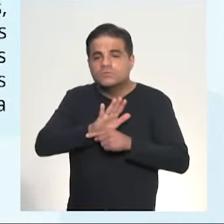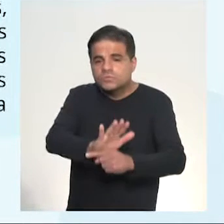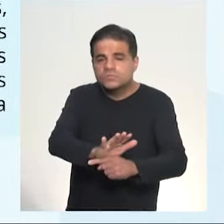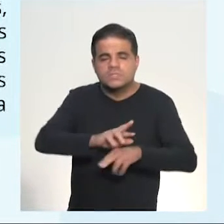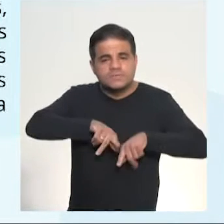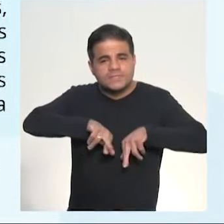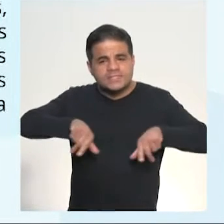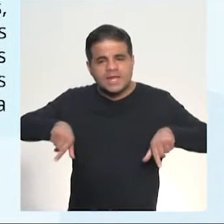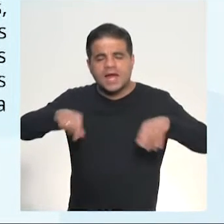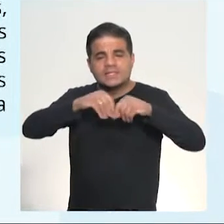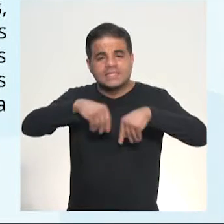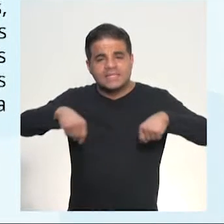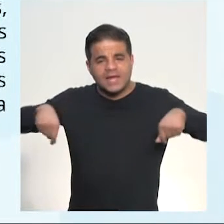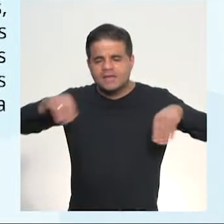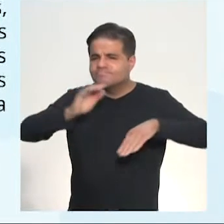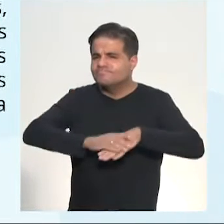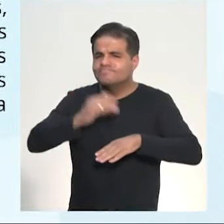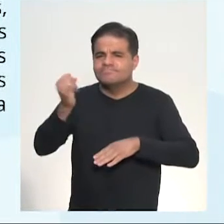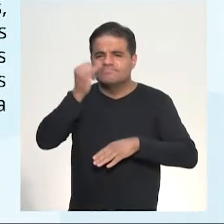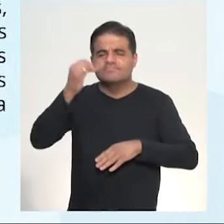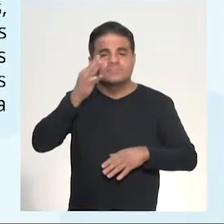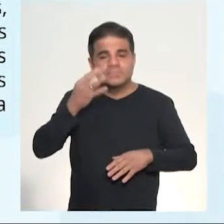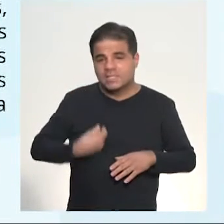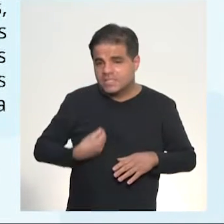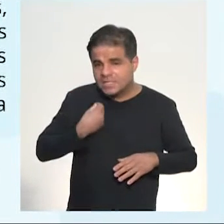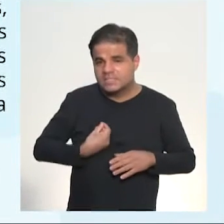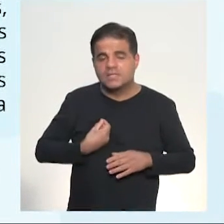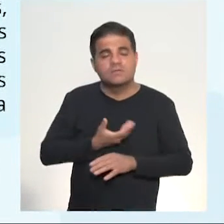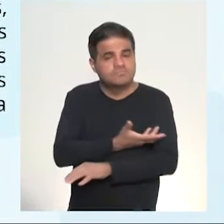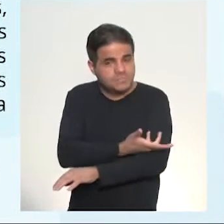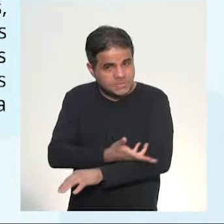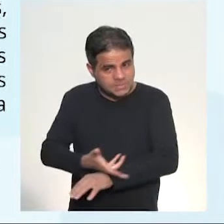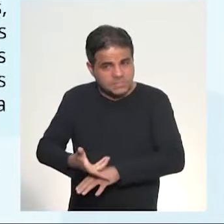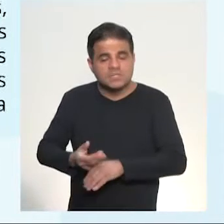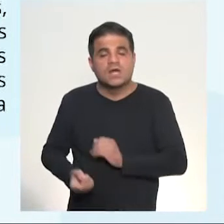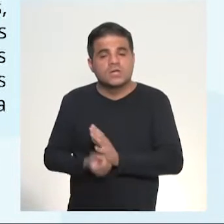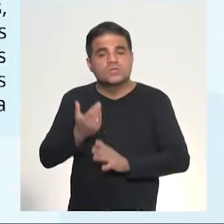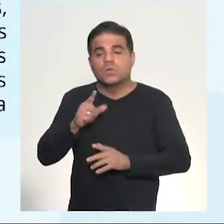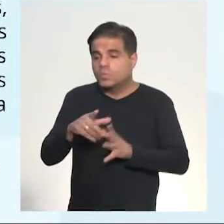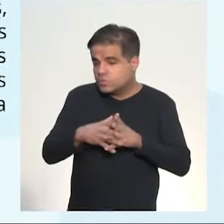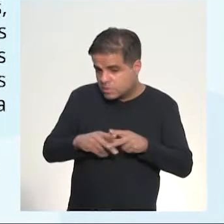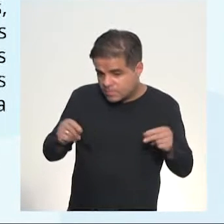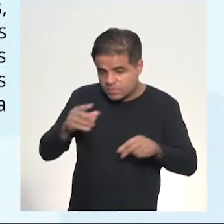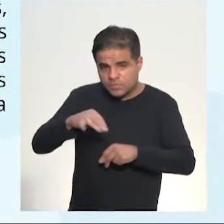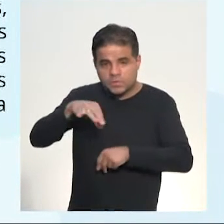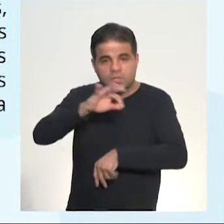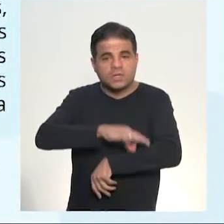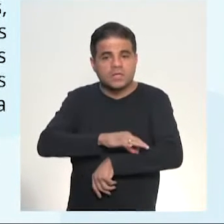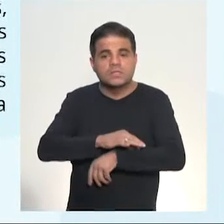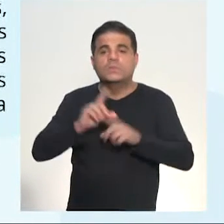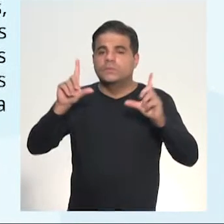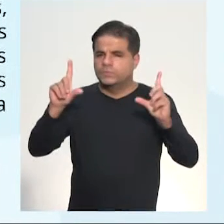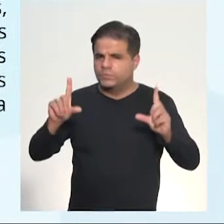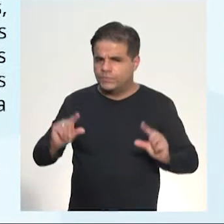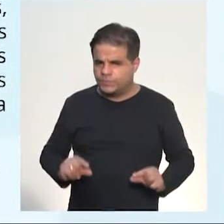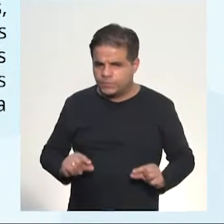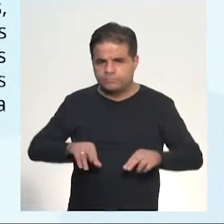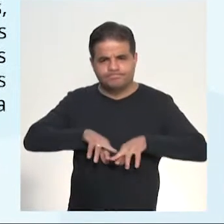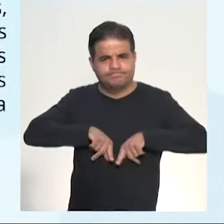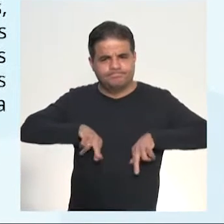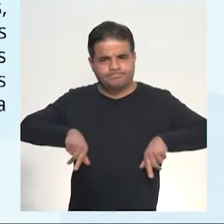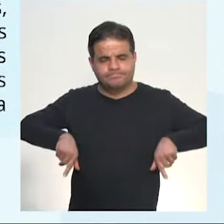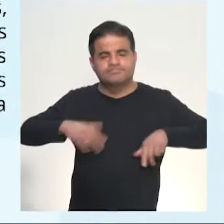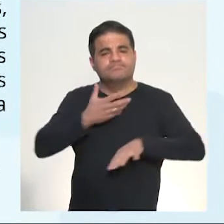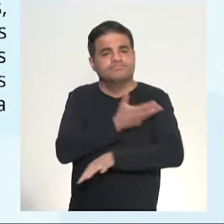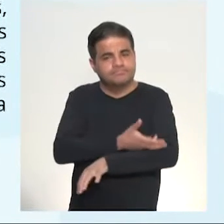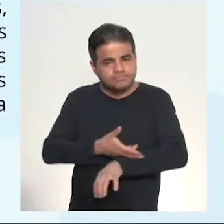Terra, sendo o fator mais importante para a existência da vegetação. O desaparecimento das abelhas levará à redução de várias espécies de